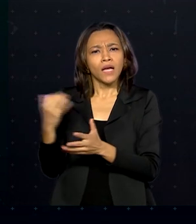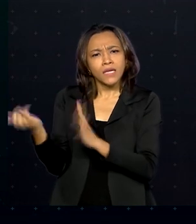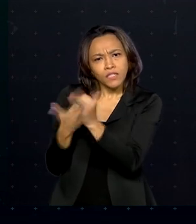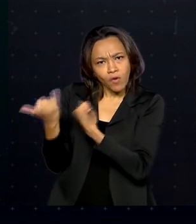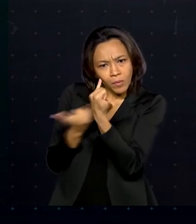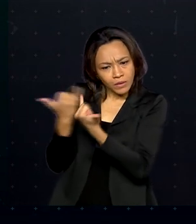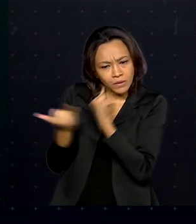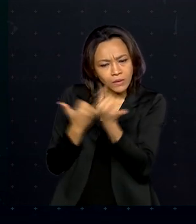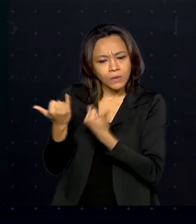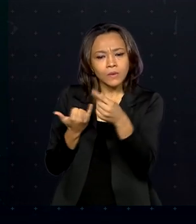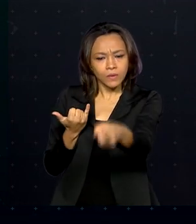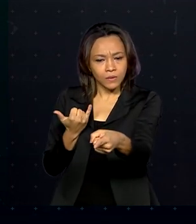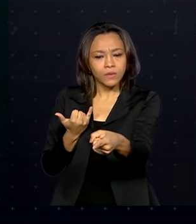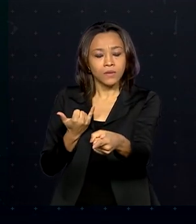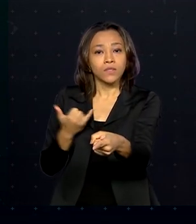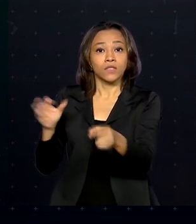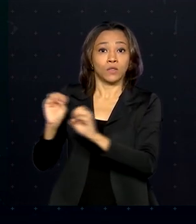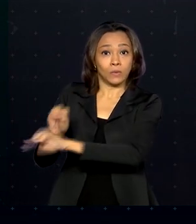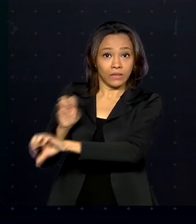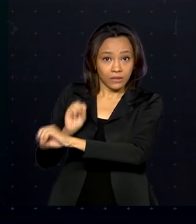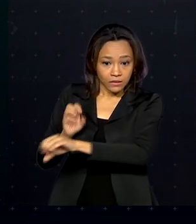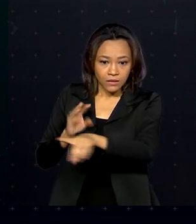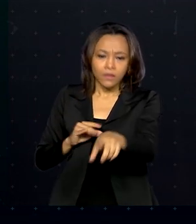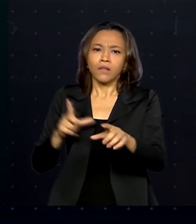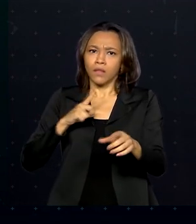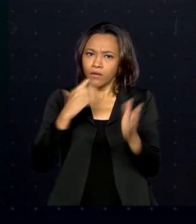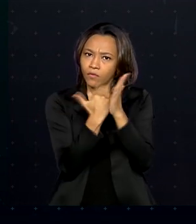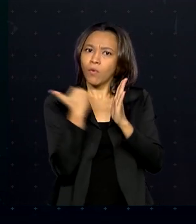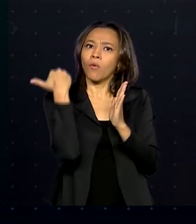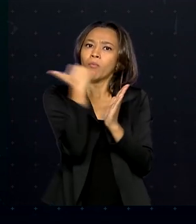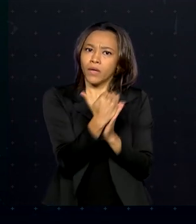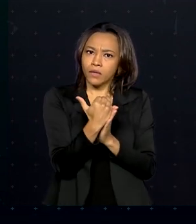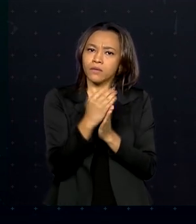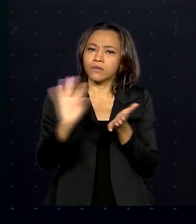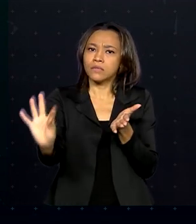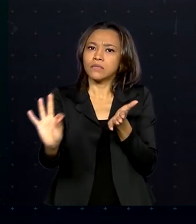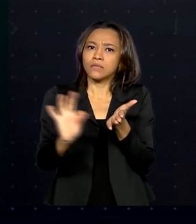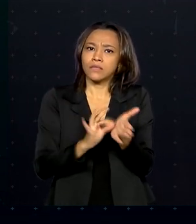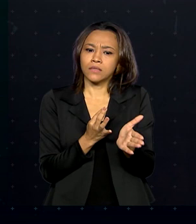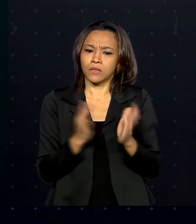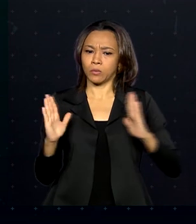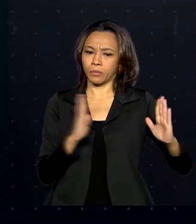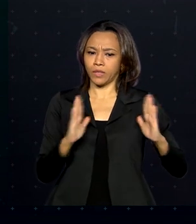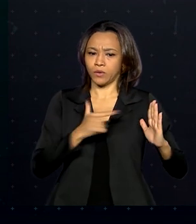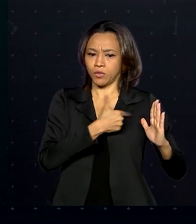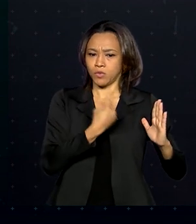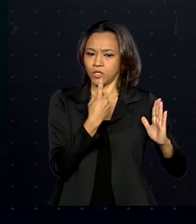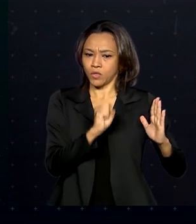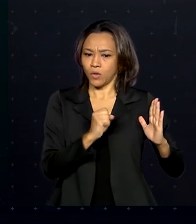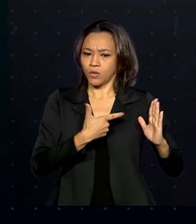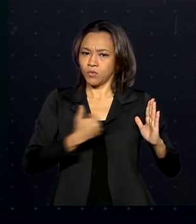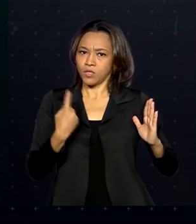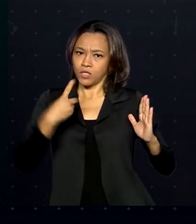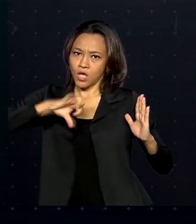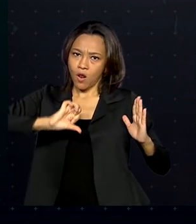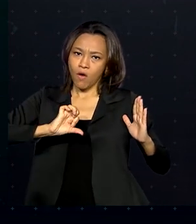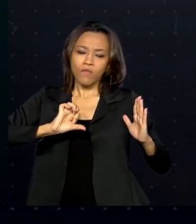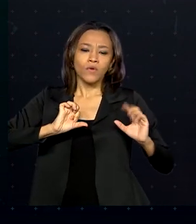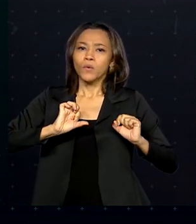de 2019 mostram que houve aumento no número de matrículas entre 2018 e 2019